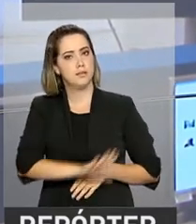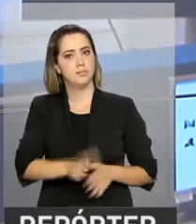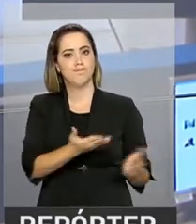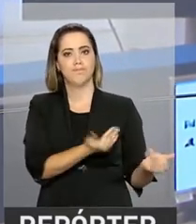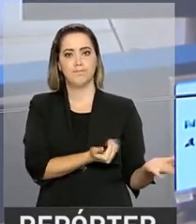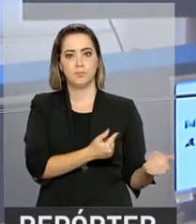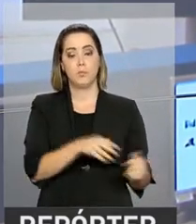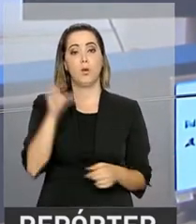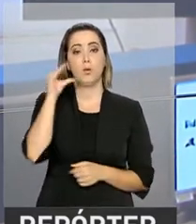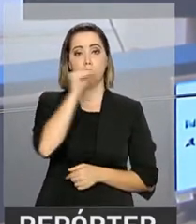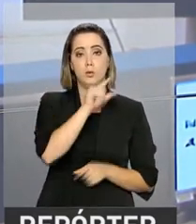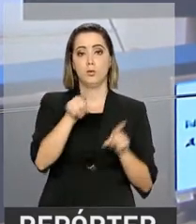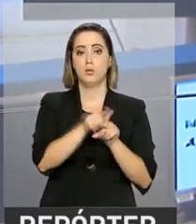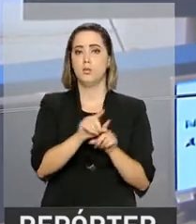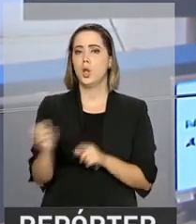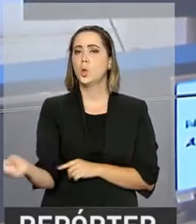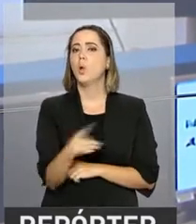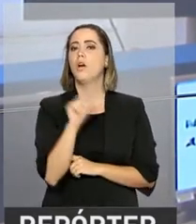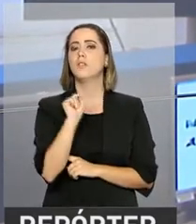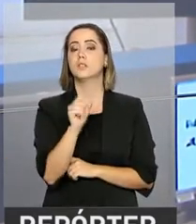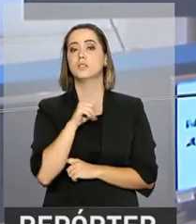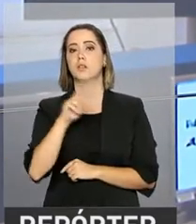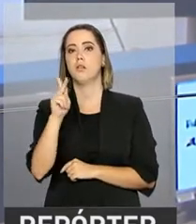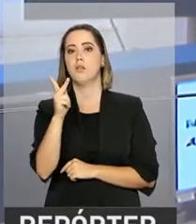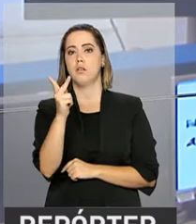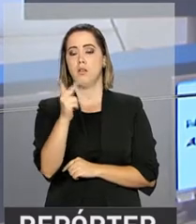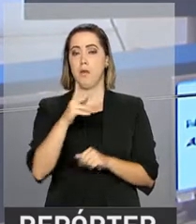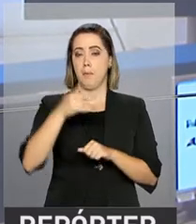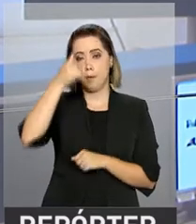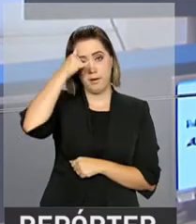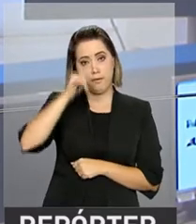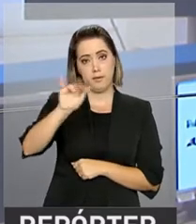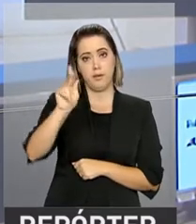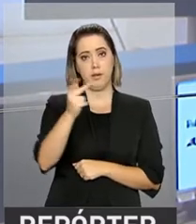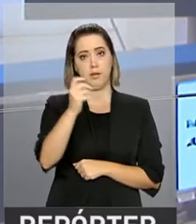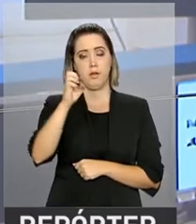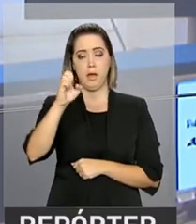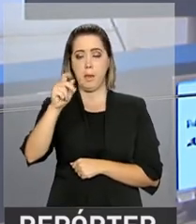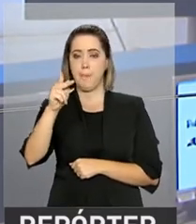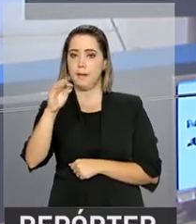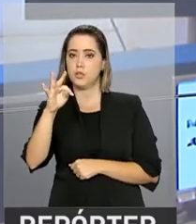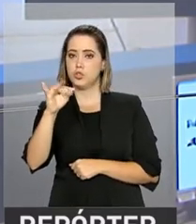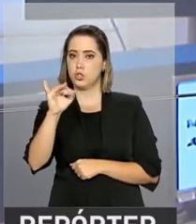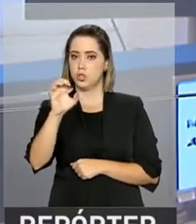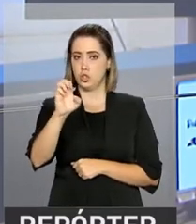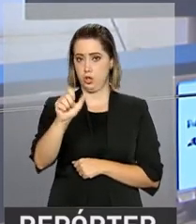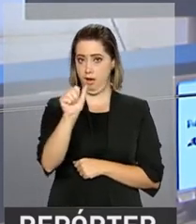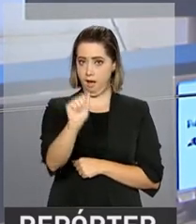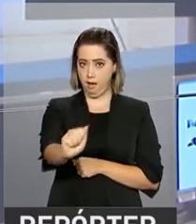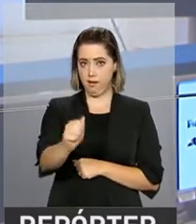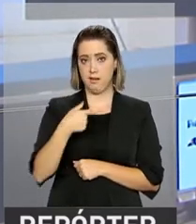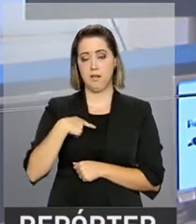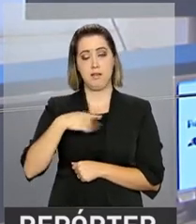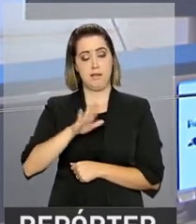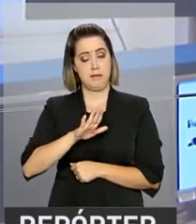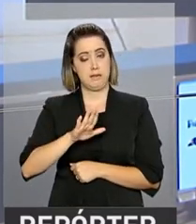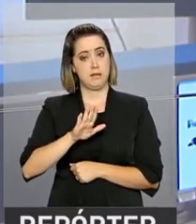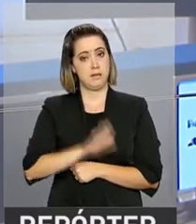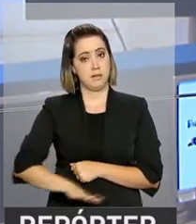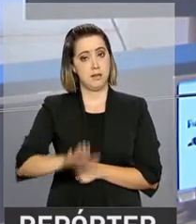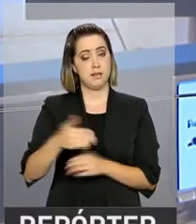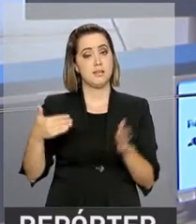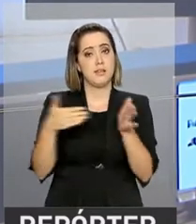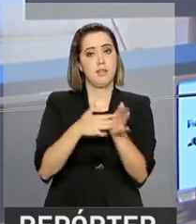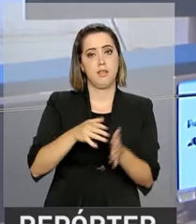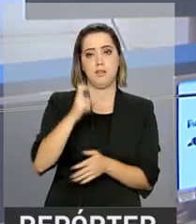Entre as novidades está a que previne a hepatite A, que agora será dada a crianças de até 5 anos. Já a campanha de